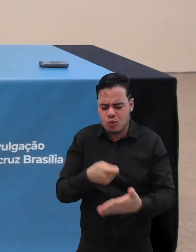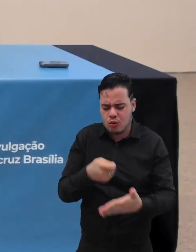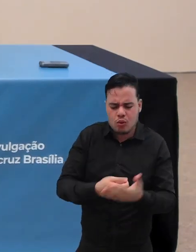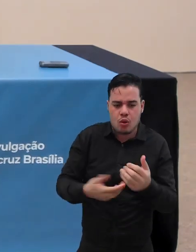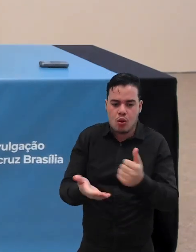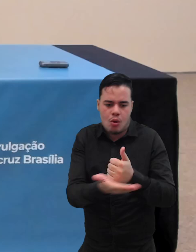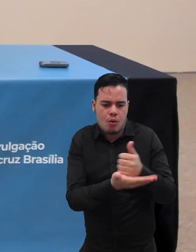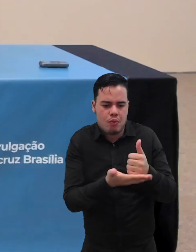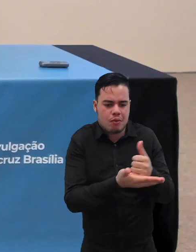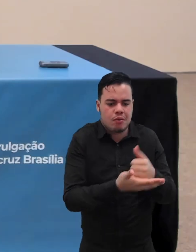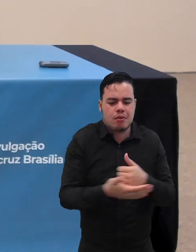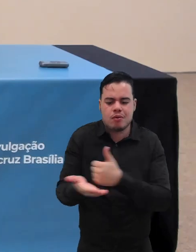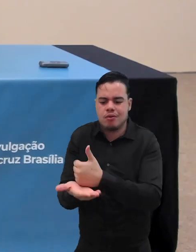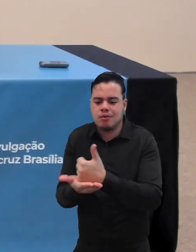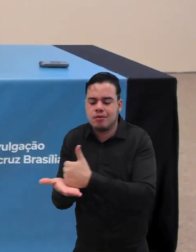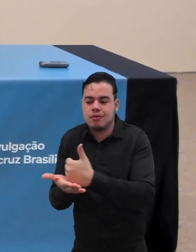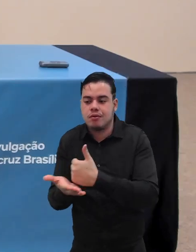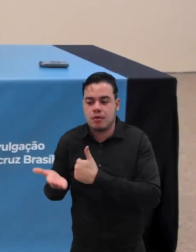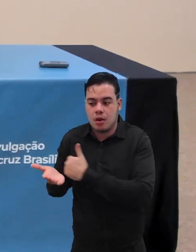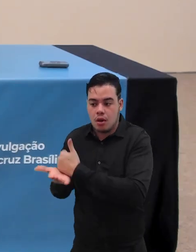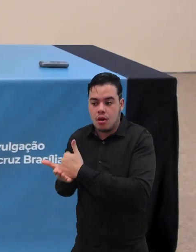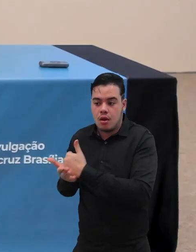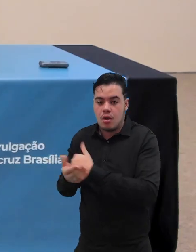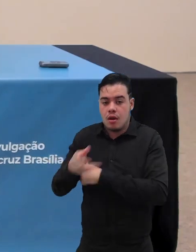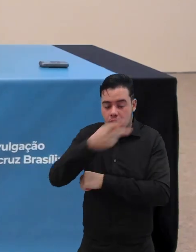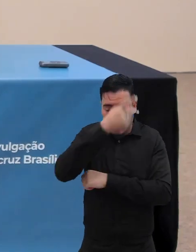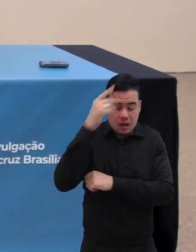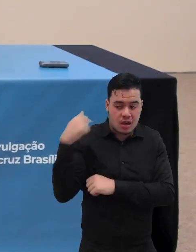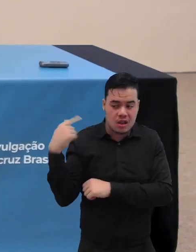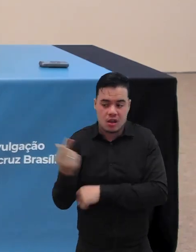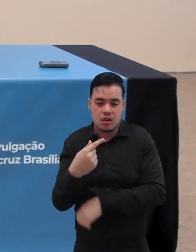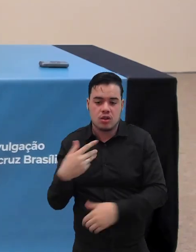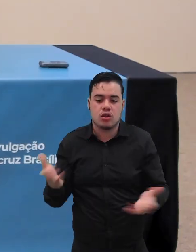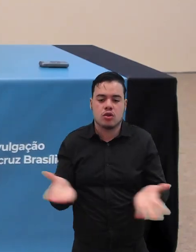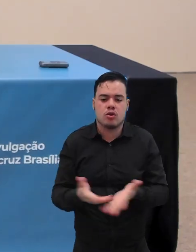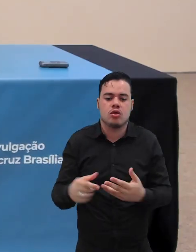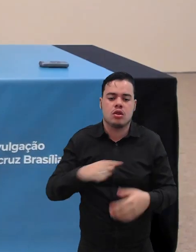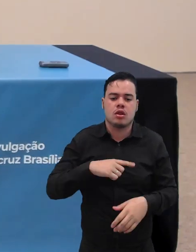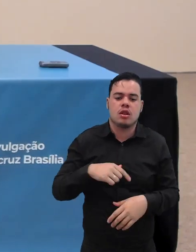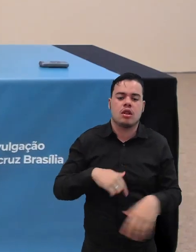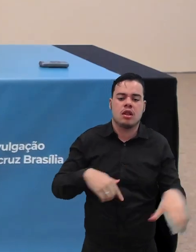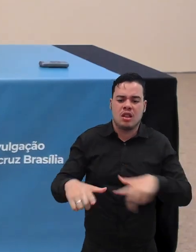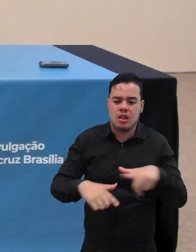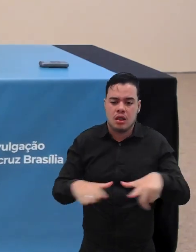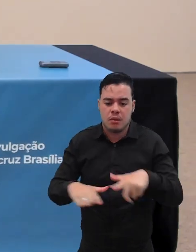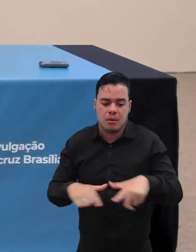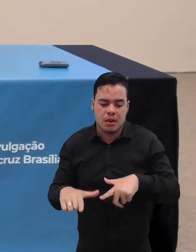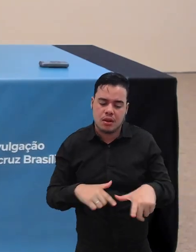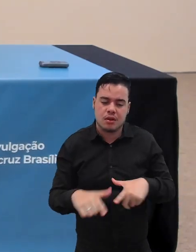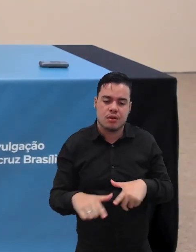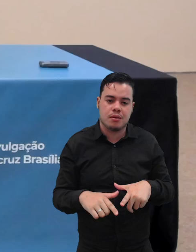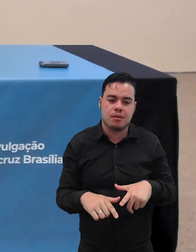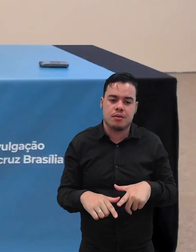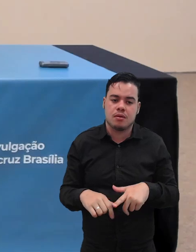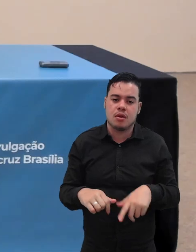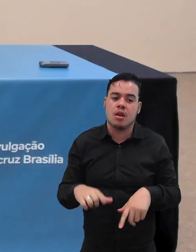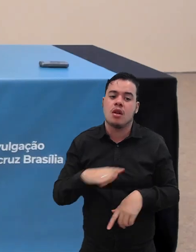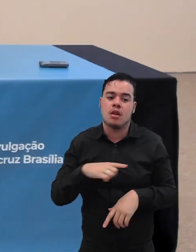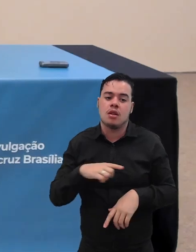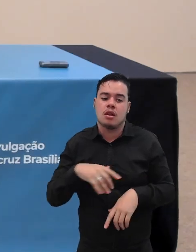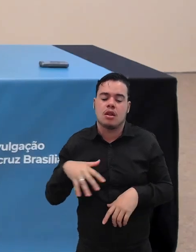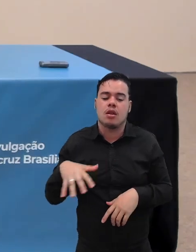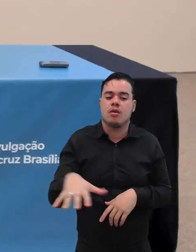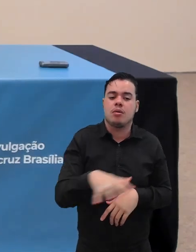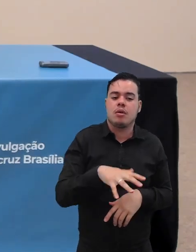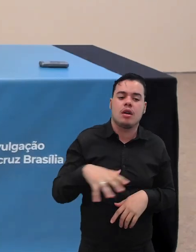hoje tem trabalhado nesse campo. Então, você tem aí um trabalho